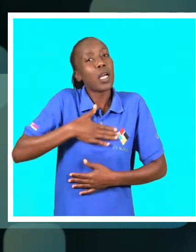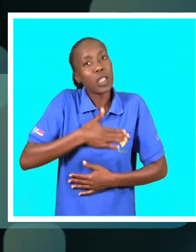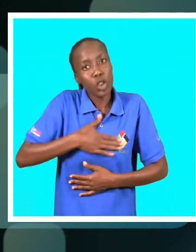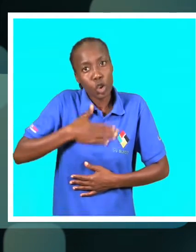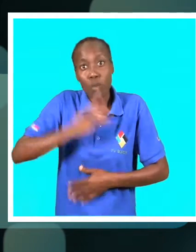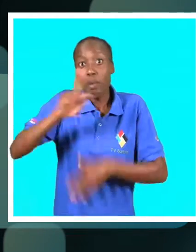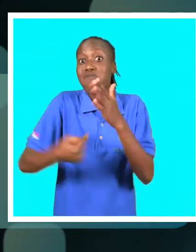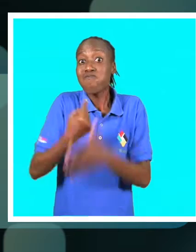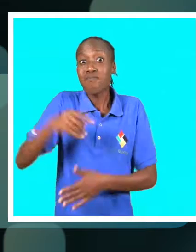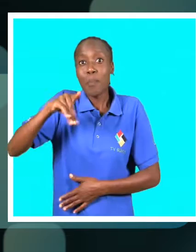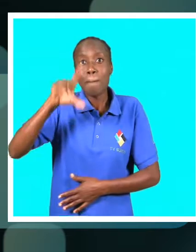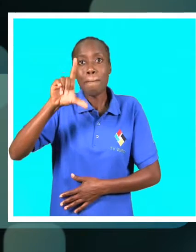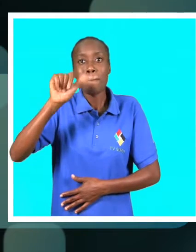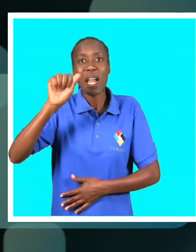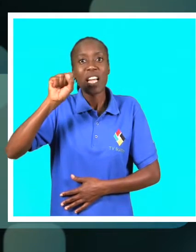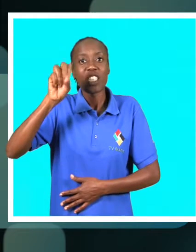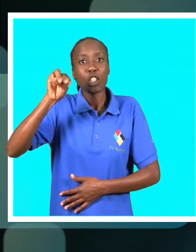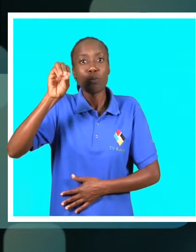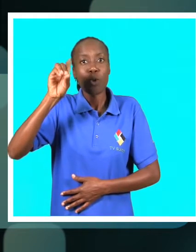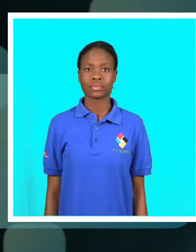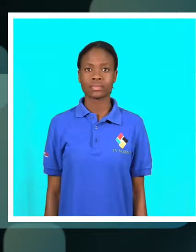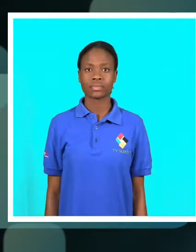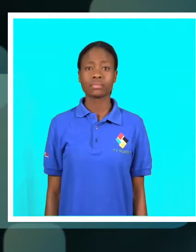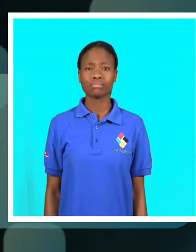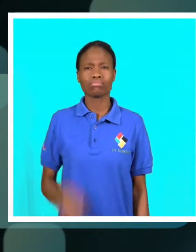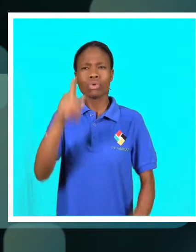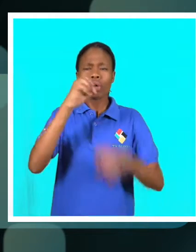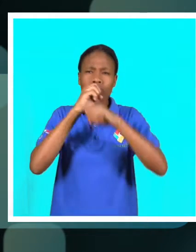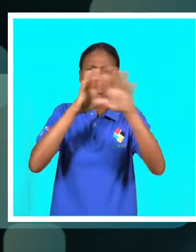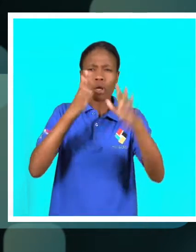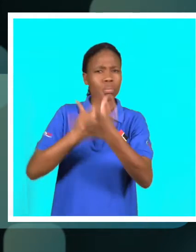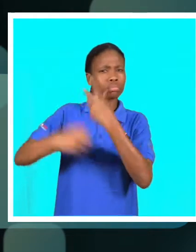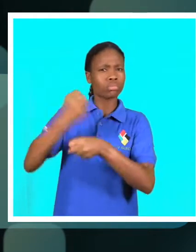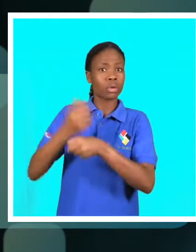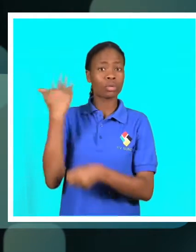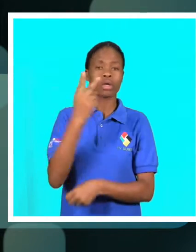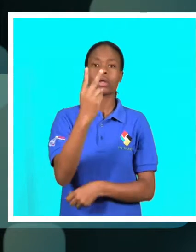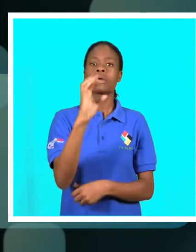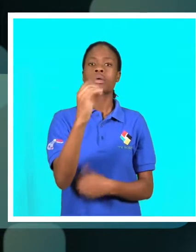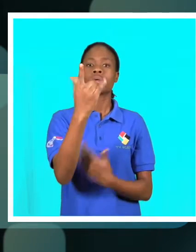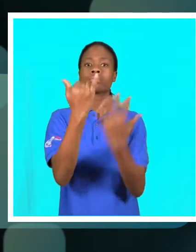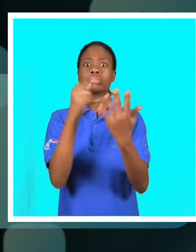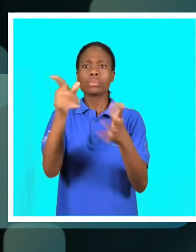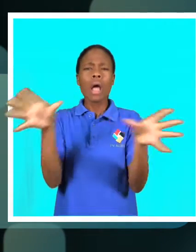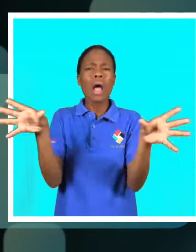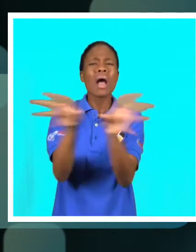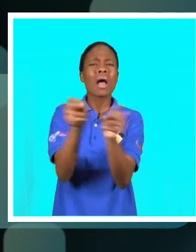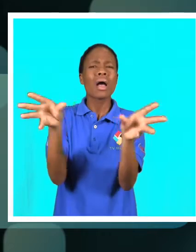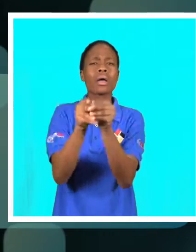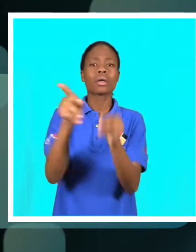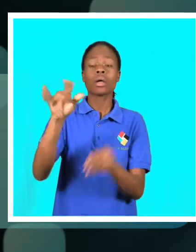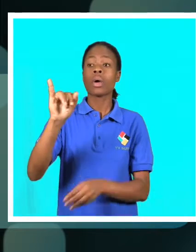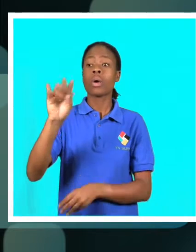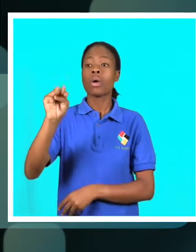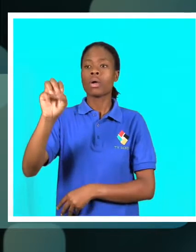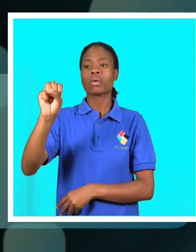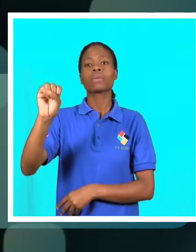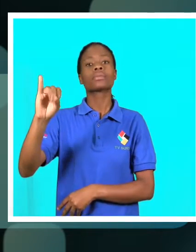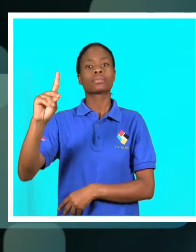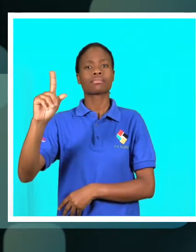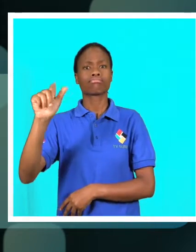Desculpa, é causada pelo plasmúndio. O relatório do Imacida, publicado em 2016,